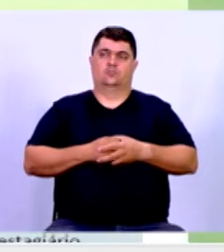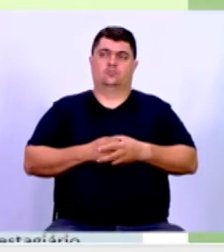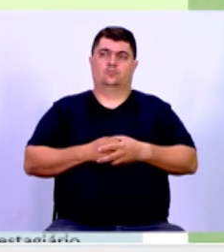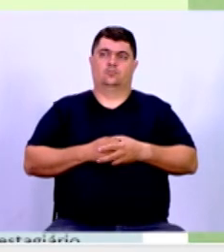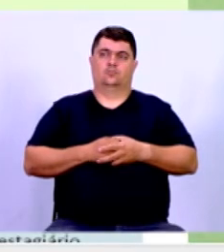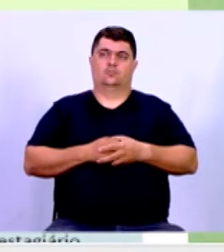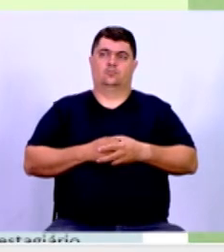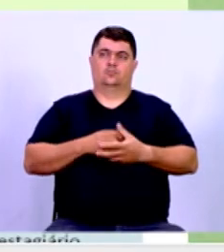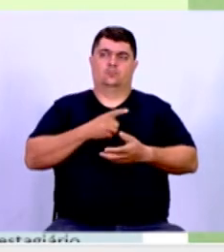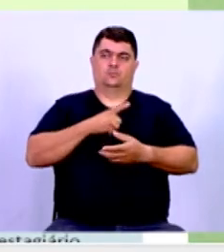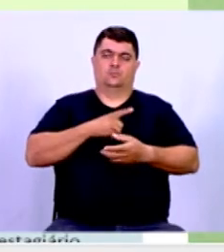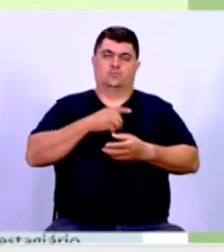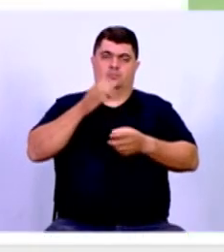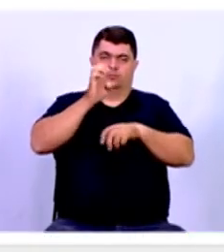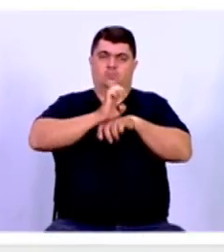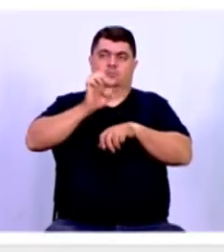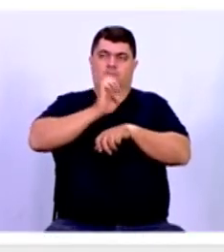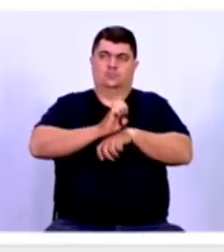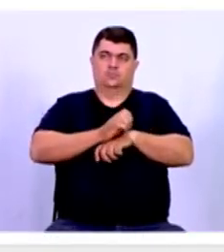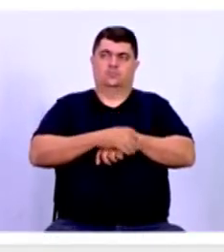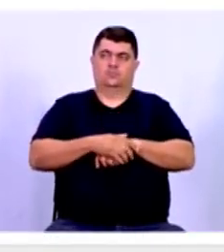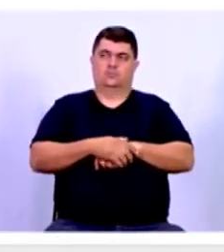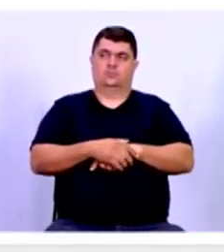seguinte forma.